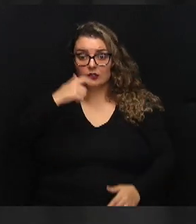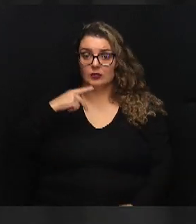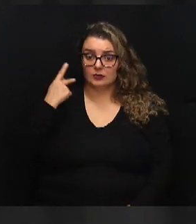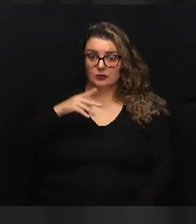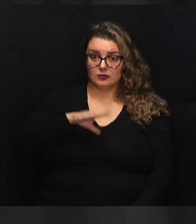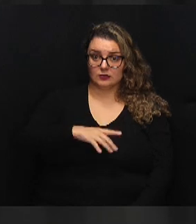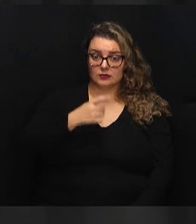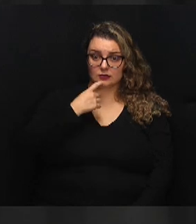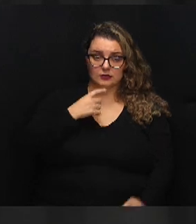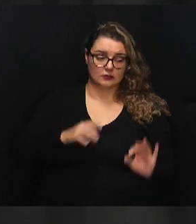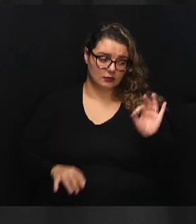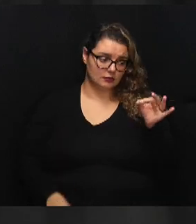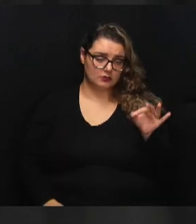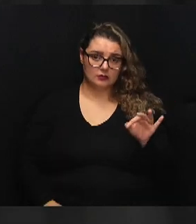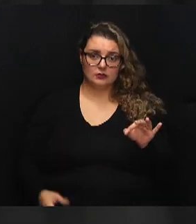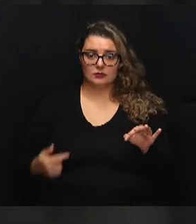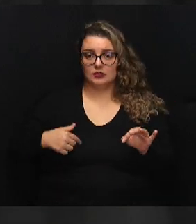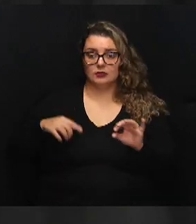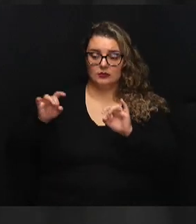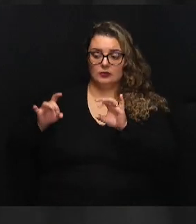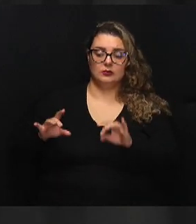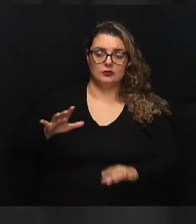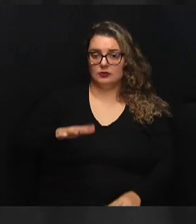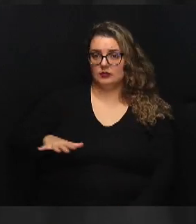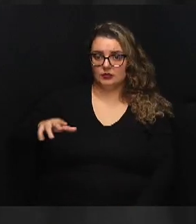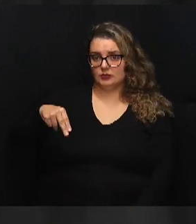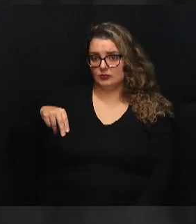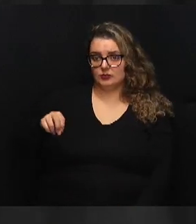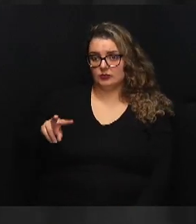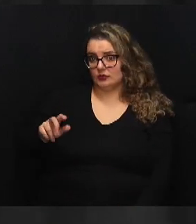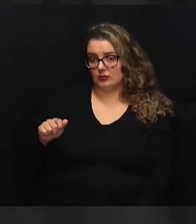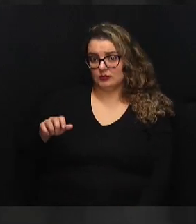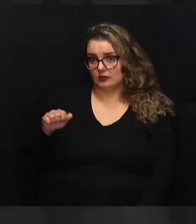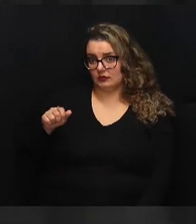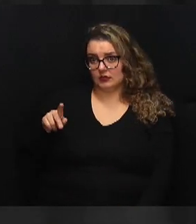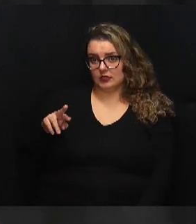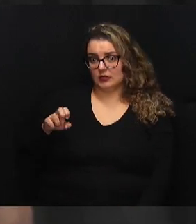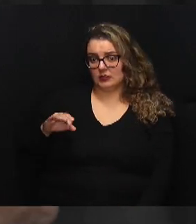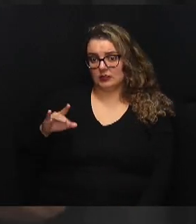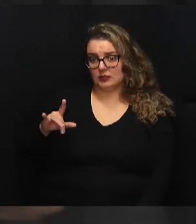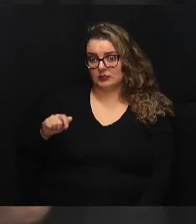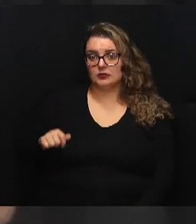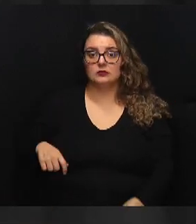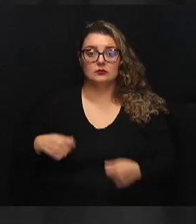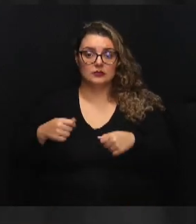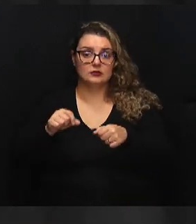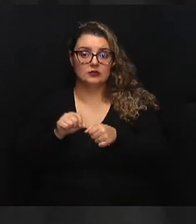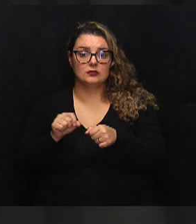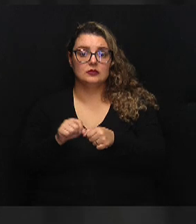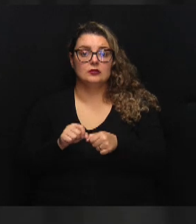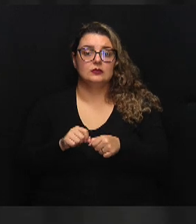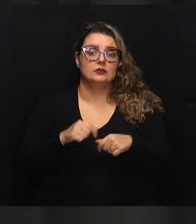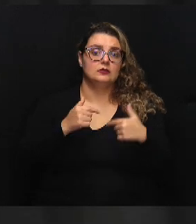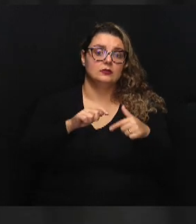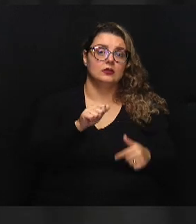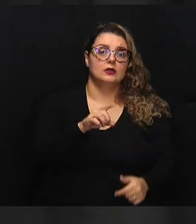Campinas. Correto. Eu não sou exclusivo do distrito de Nova Aparecida. E isso a gente tem que fazer. Como eu trabalho no Ademar de Barros, o pessoal me